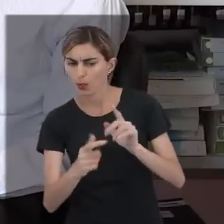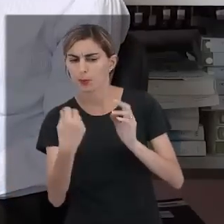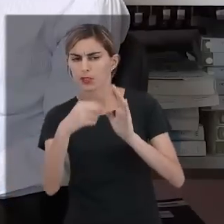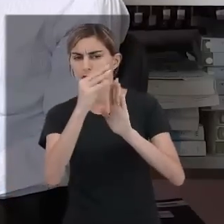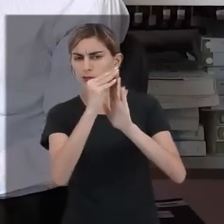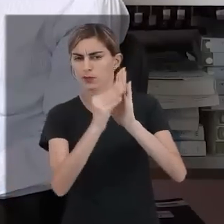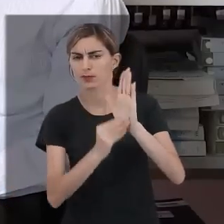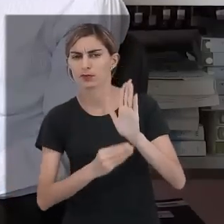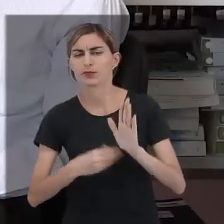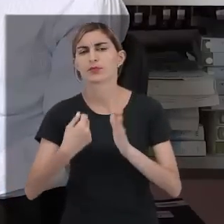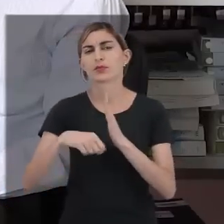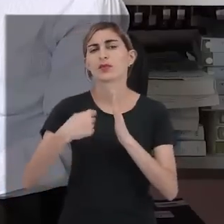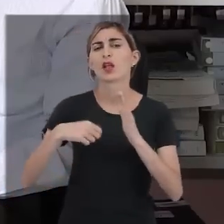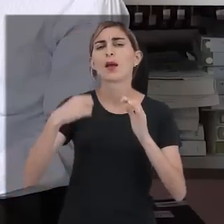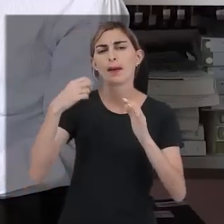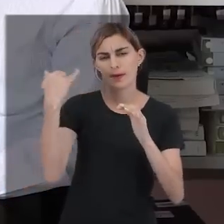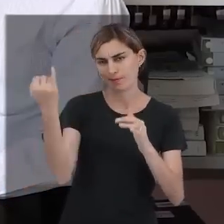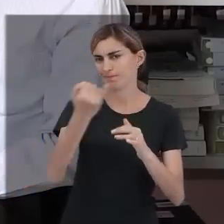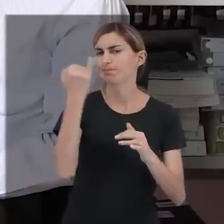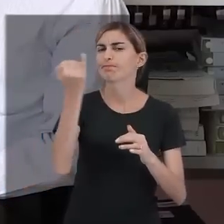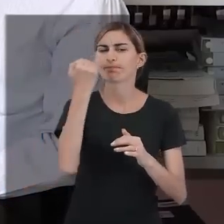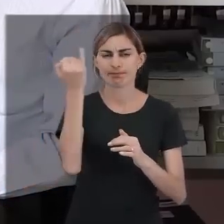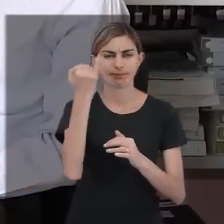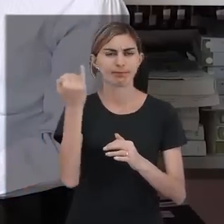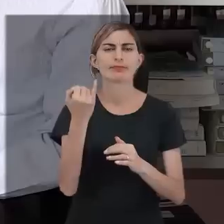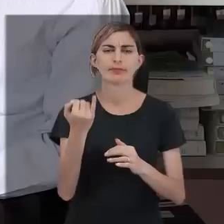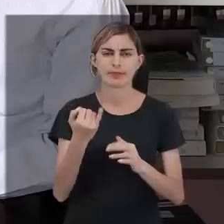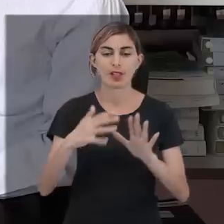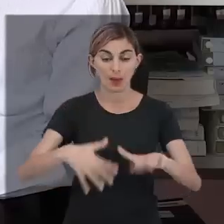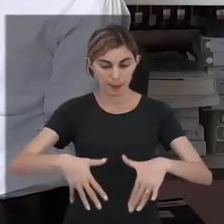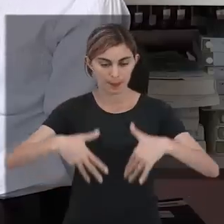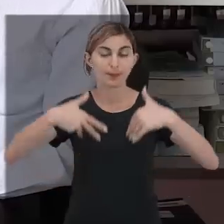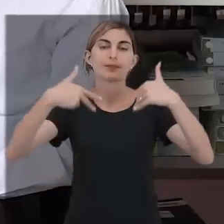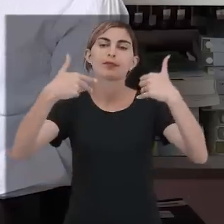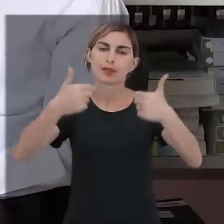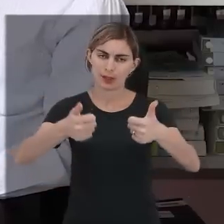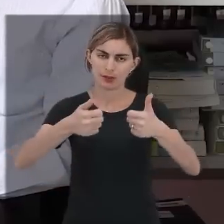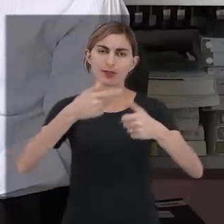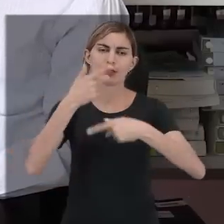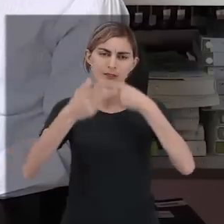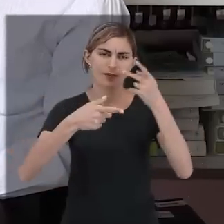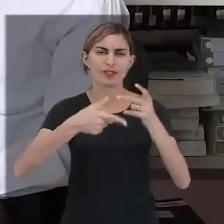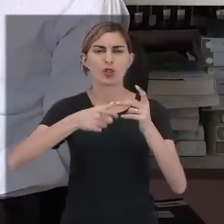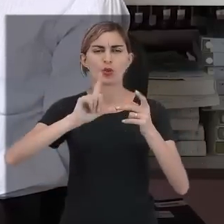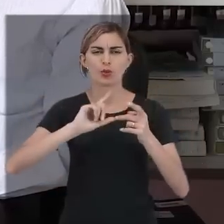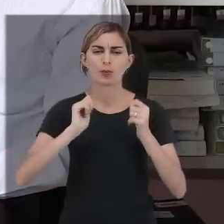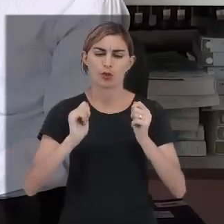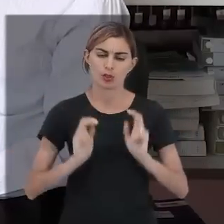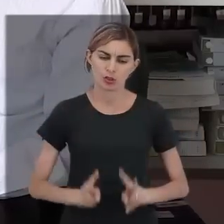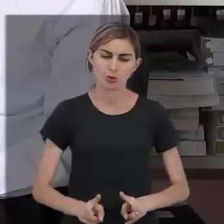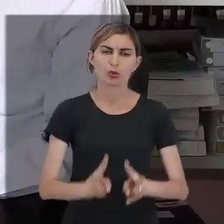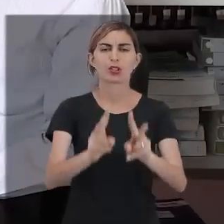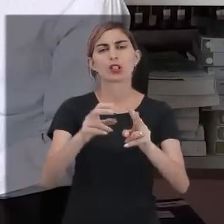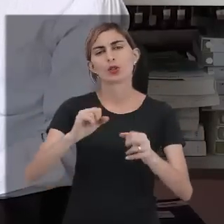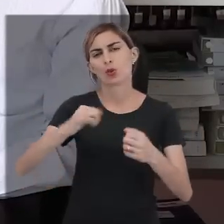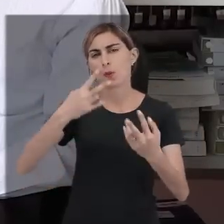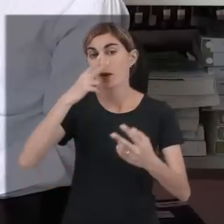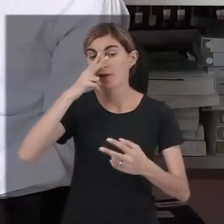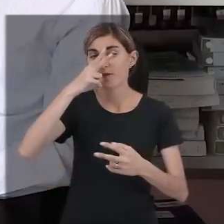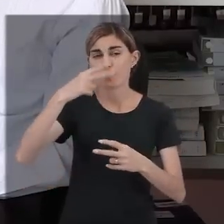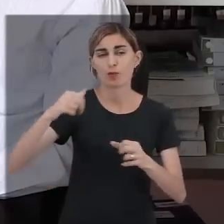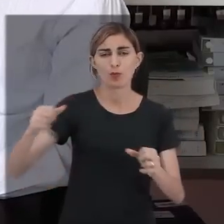empresa. Então, esses princípios são muito importantes. A melhoria, como eu falei antes, pode ser melhoria contínua, pode ser uma melhoria mais